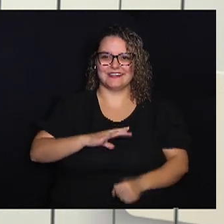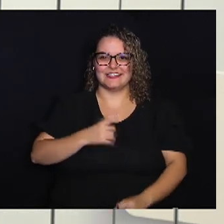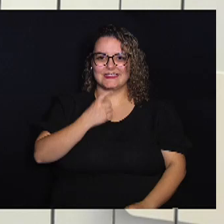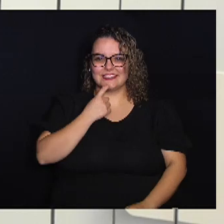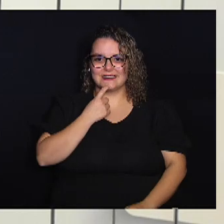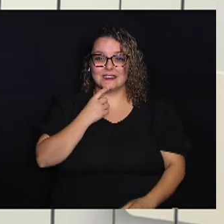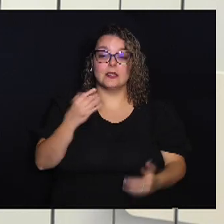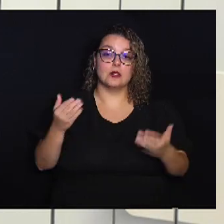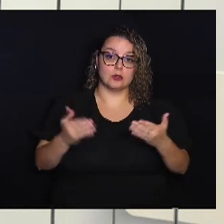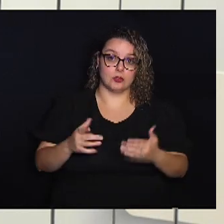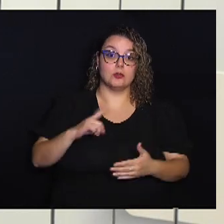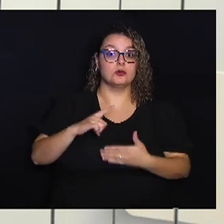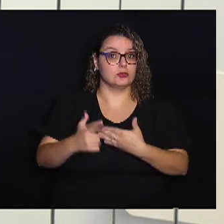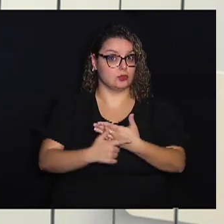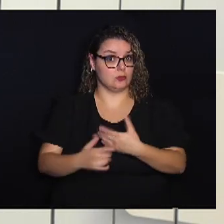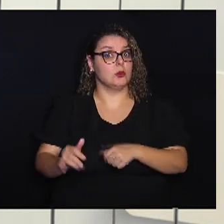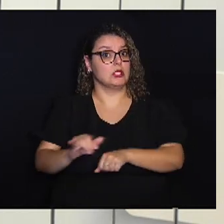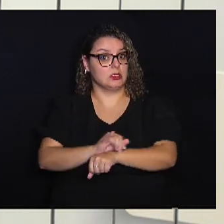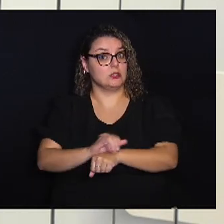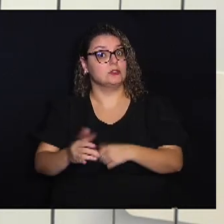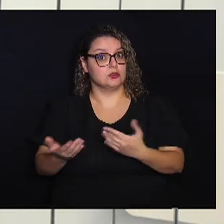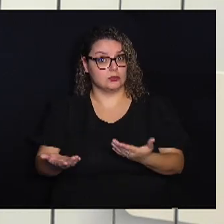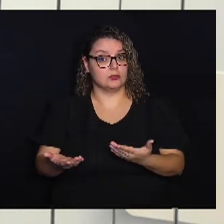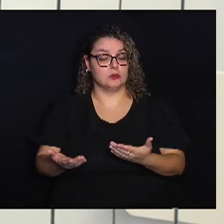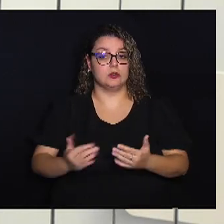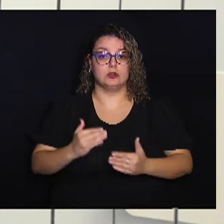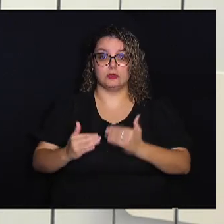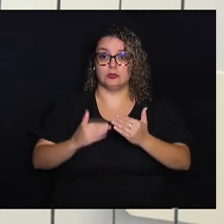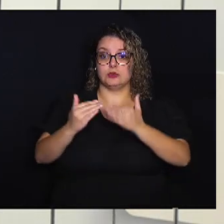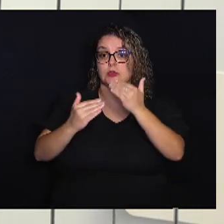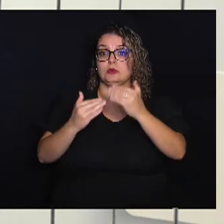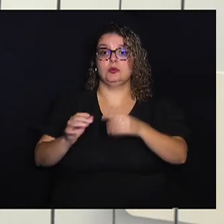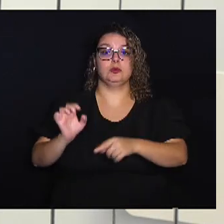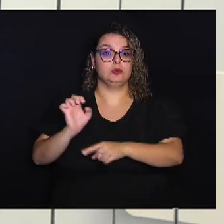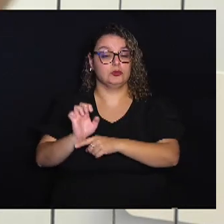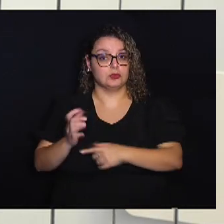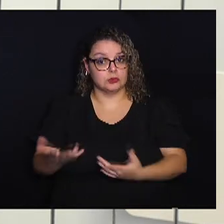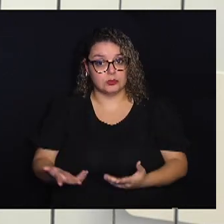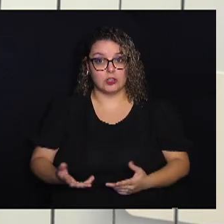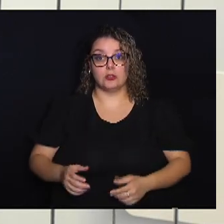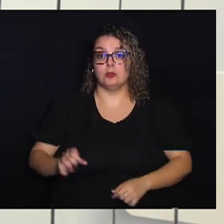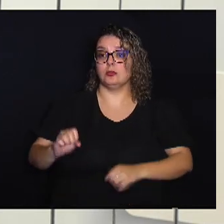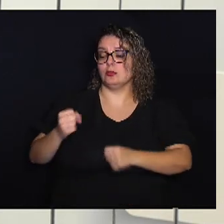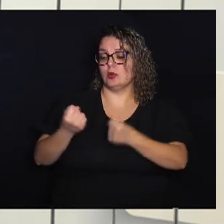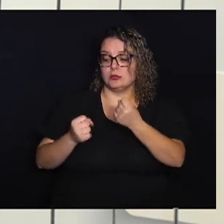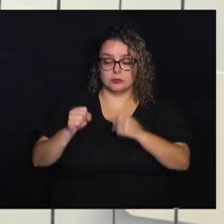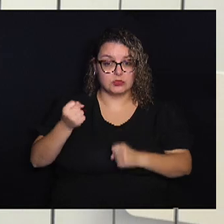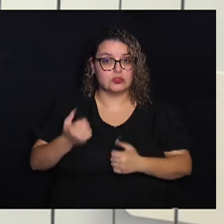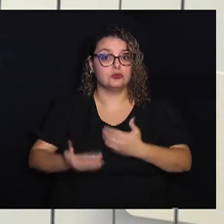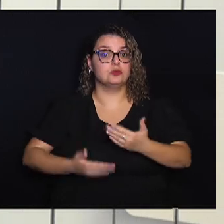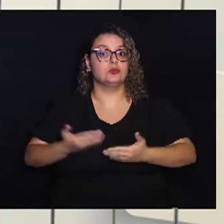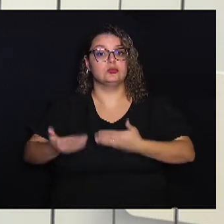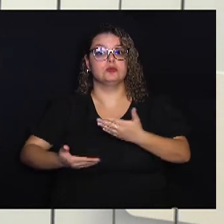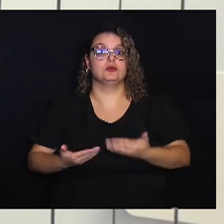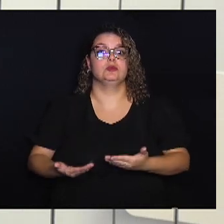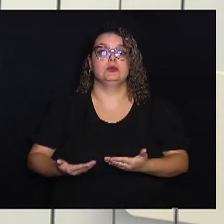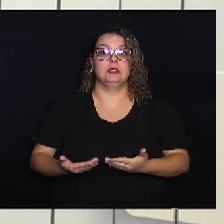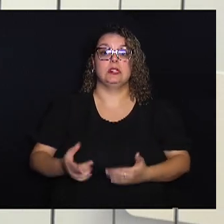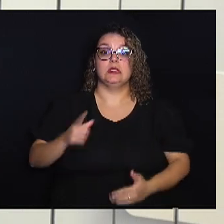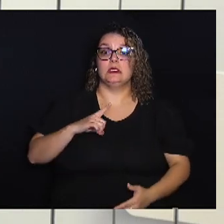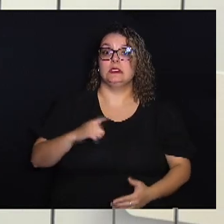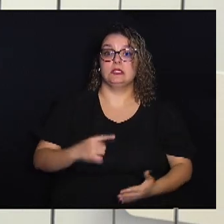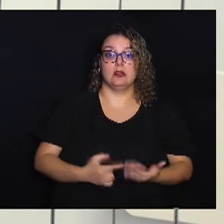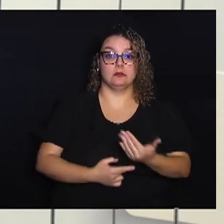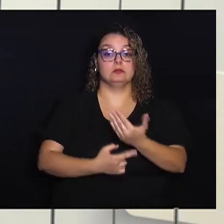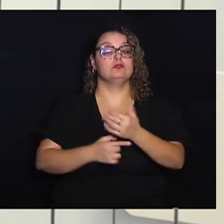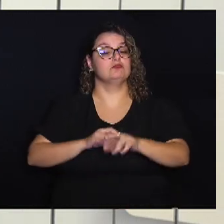que hoje tem papel estratégico no desenvolvimento do estado, com as indústrias, os serviços, geração de